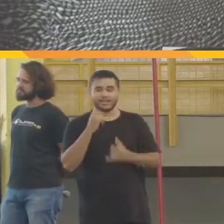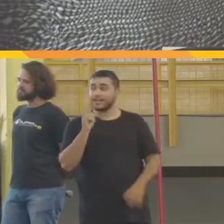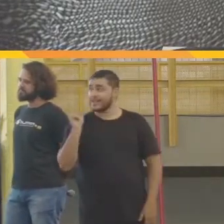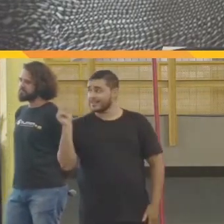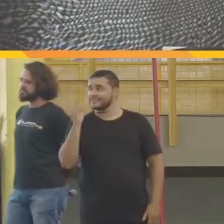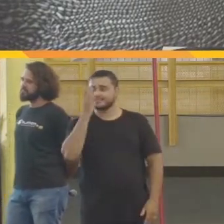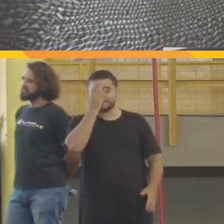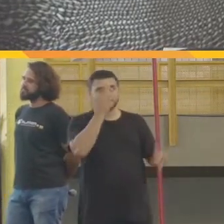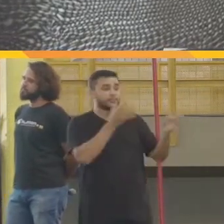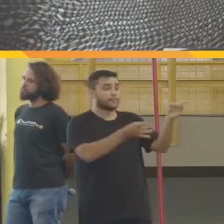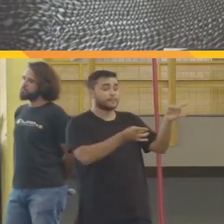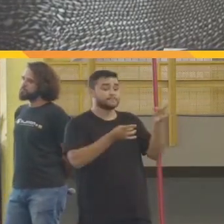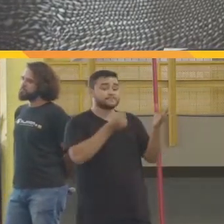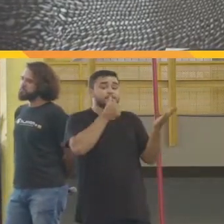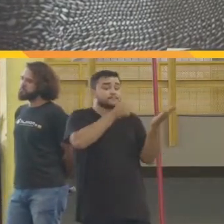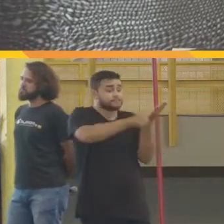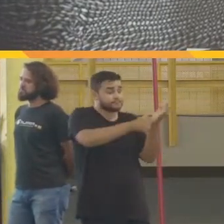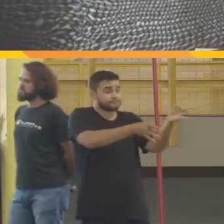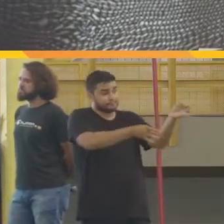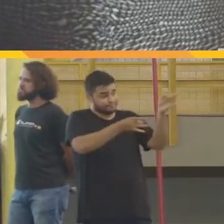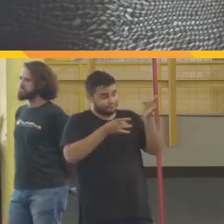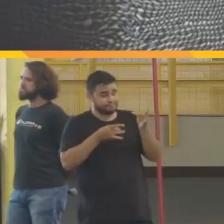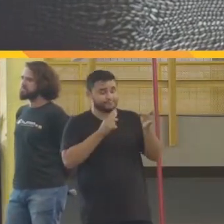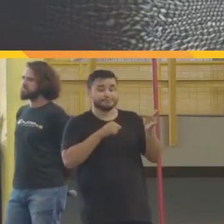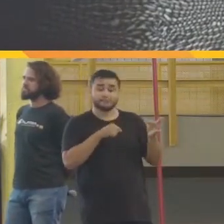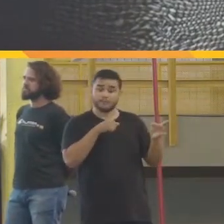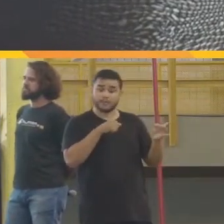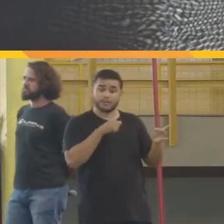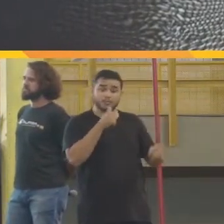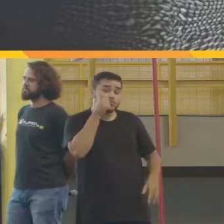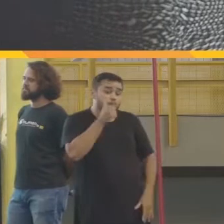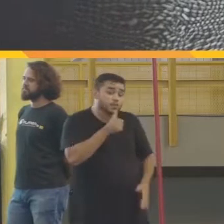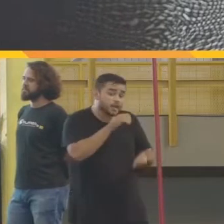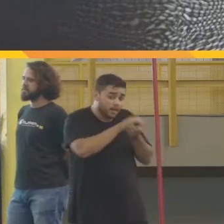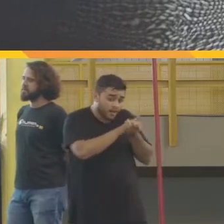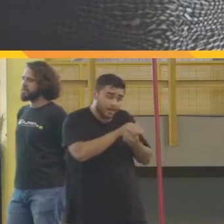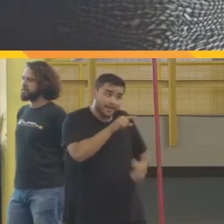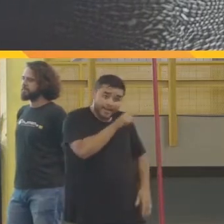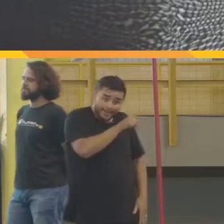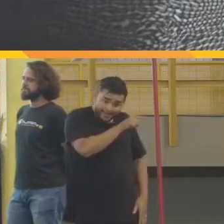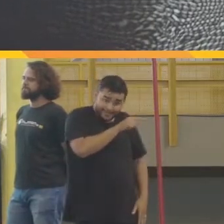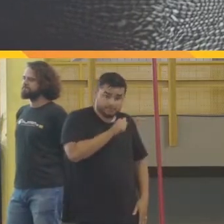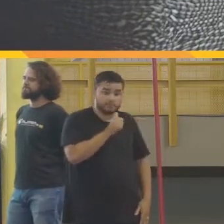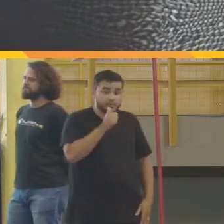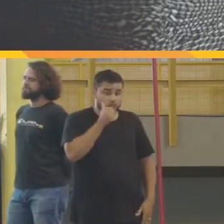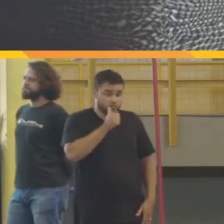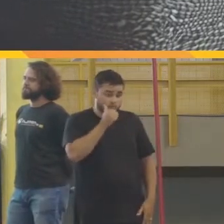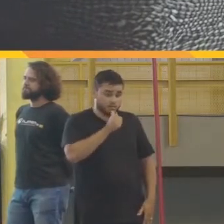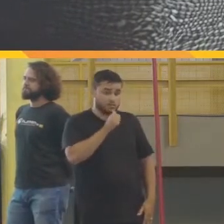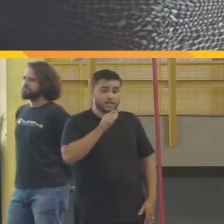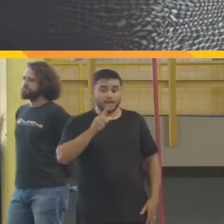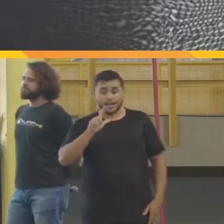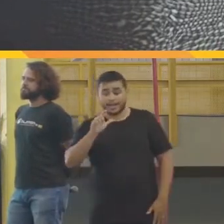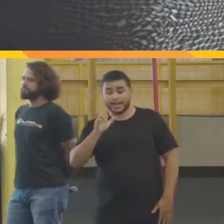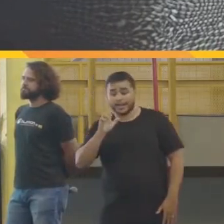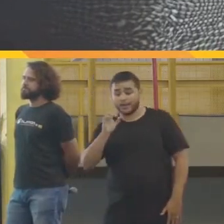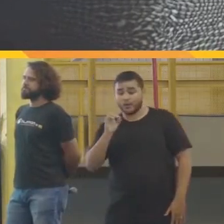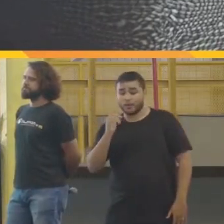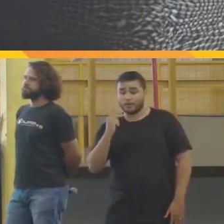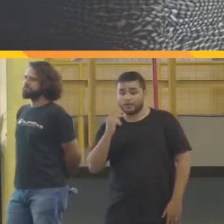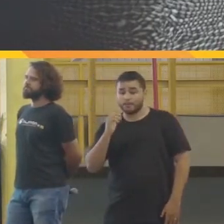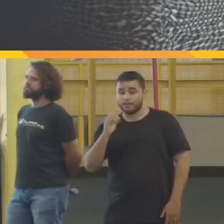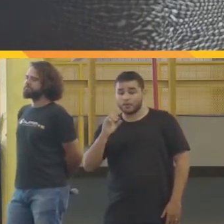tá? Fofoquinhas históricas. Vocês sabiam que a esposa de Dom Pedro I, Dona Leopoldina,